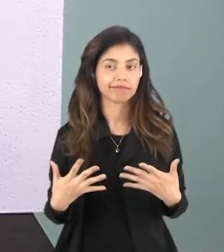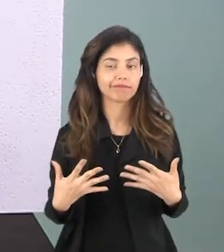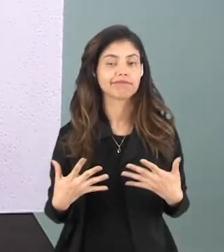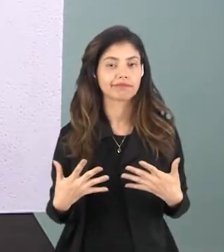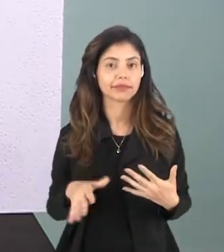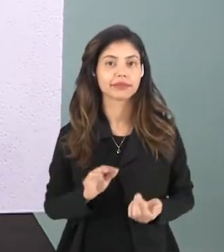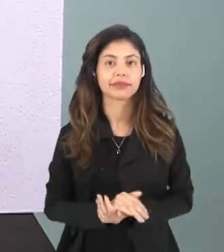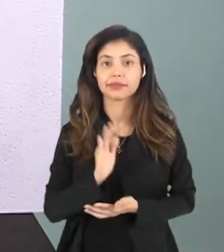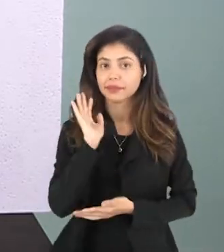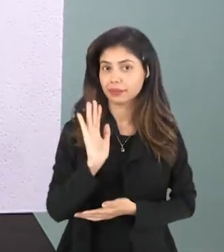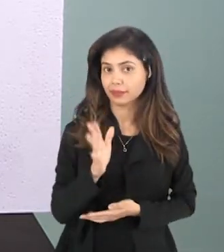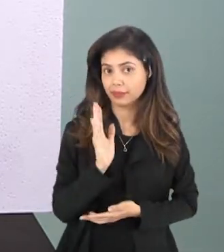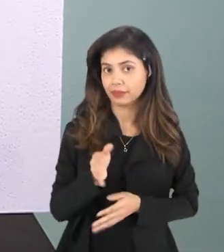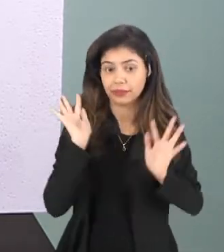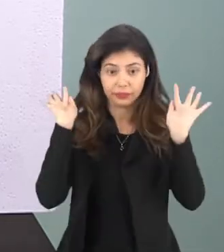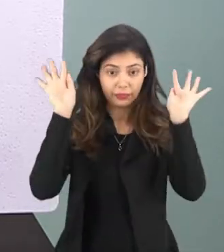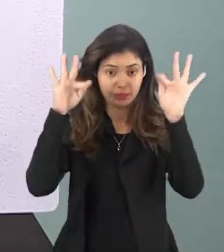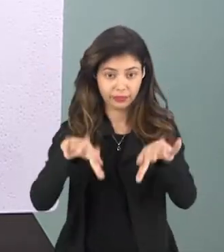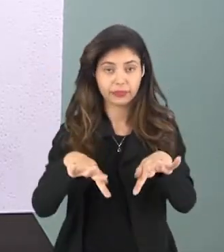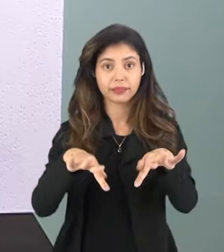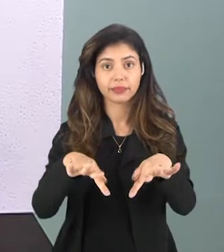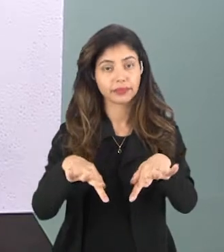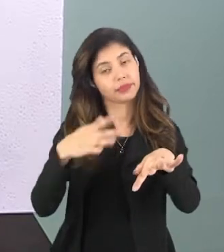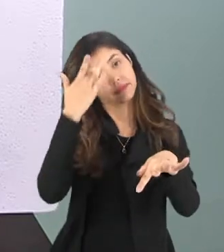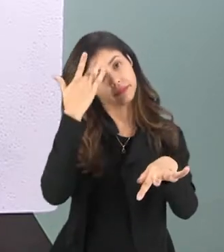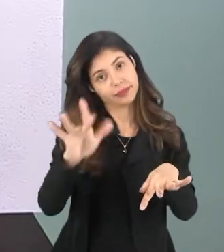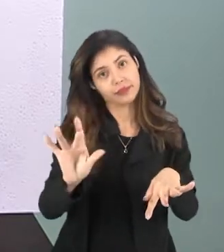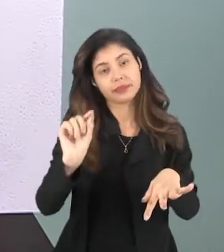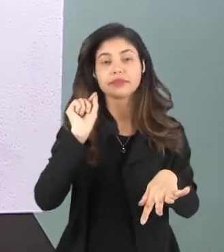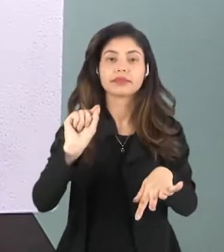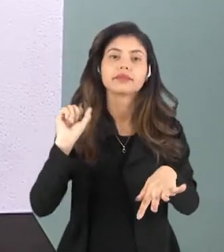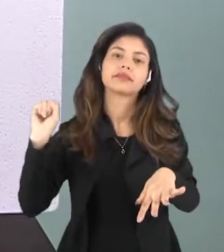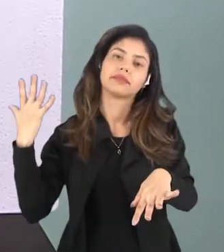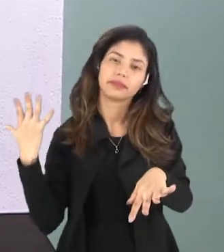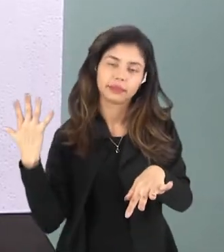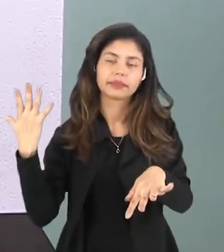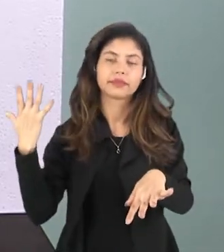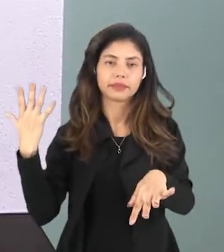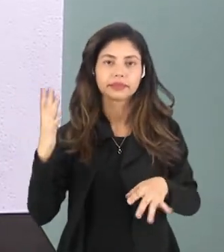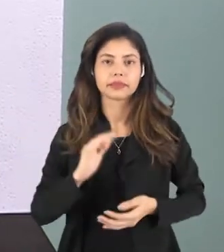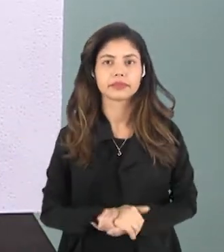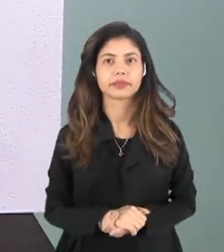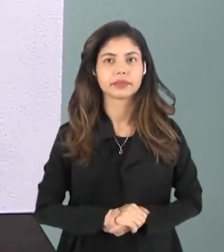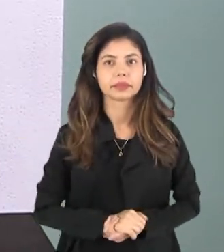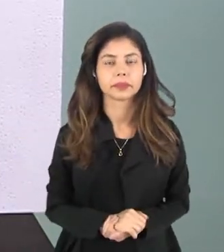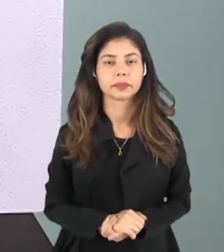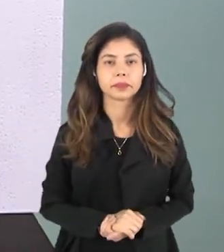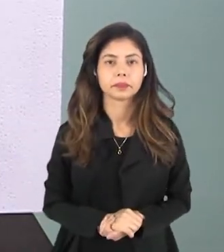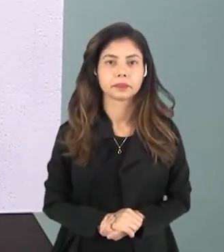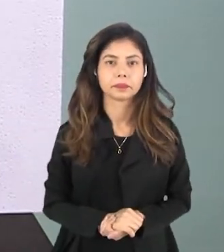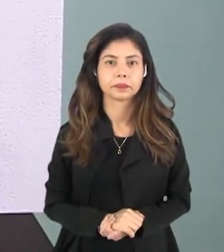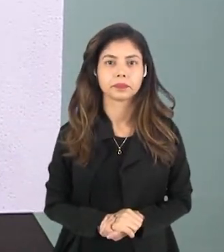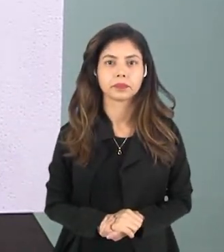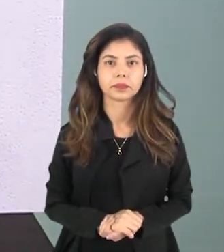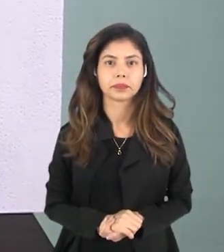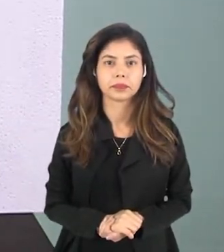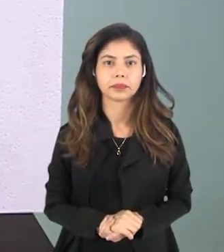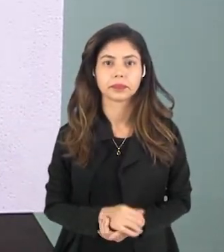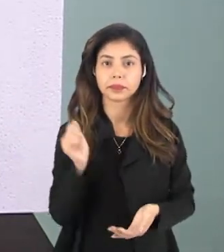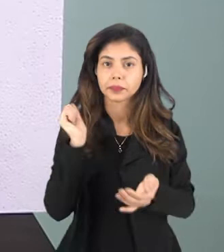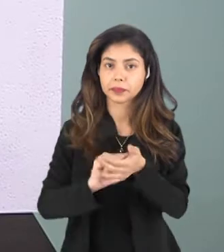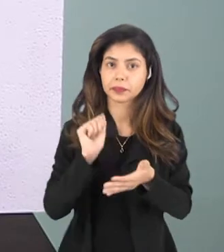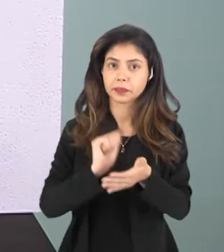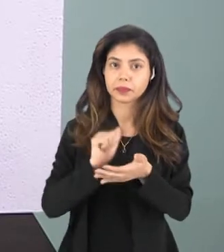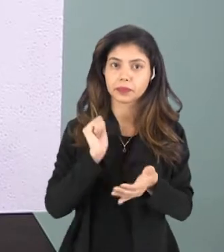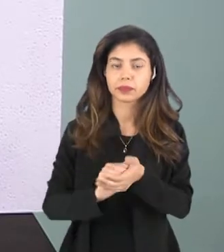eu já contei o fim vocês não sabem o que aconteceu então para a gente